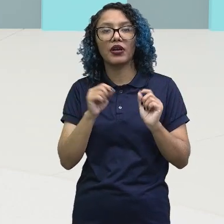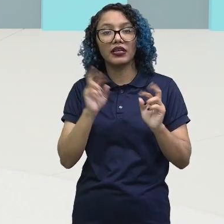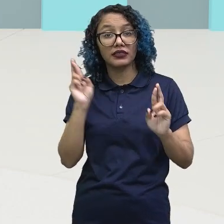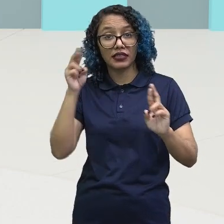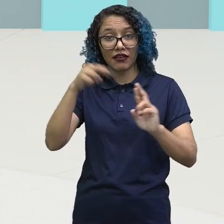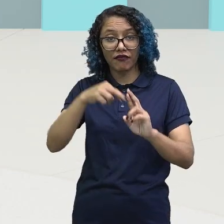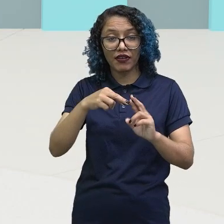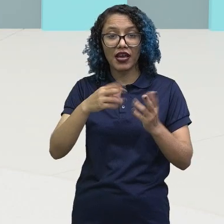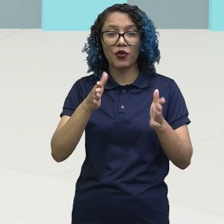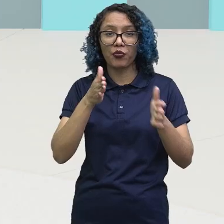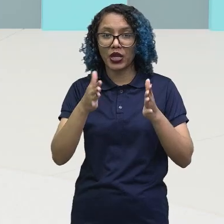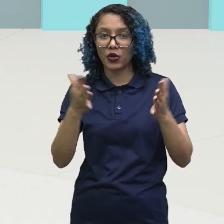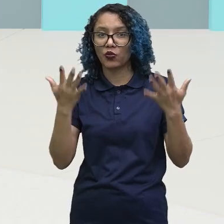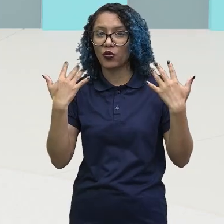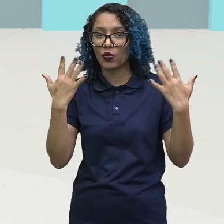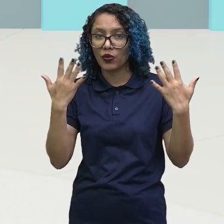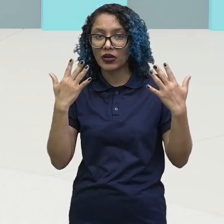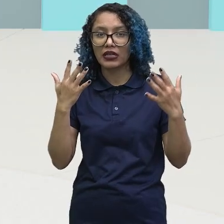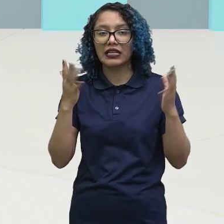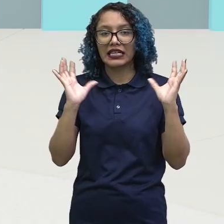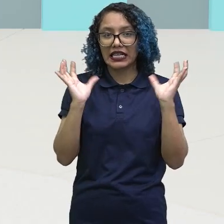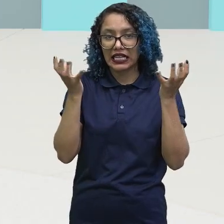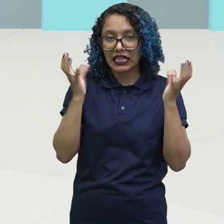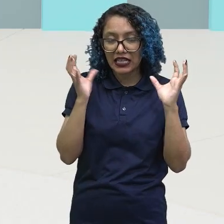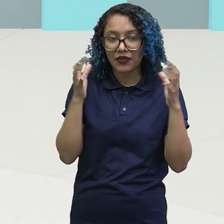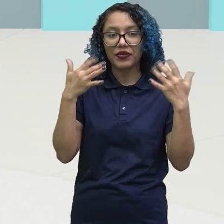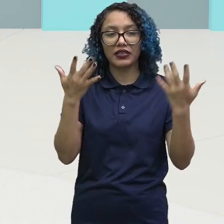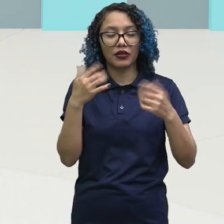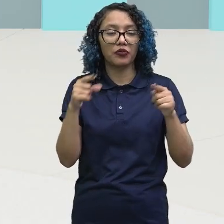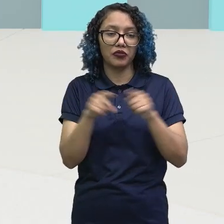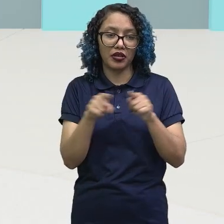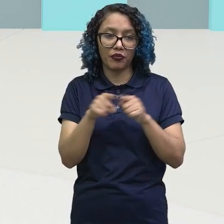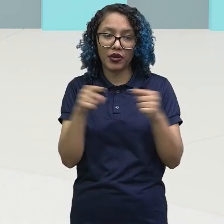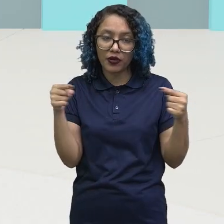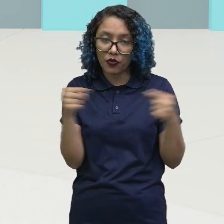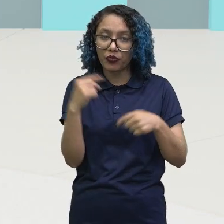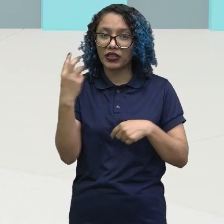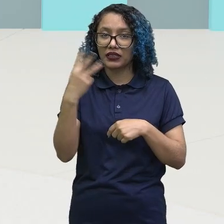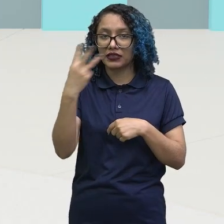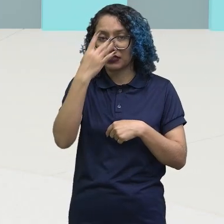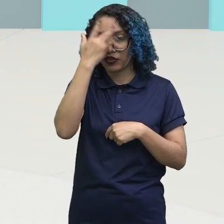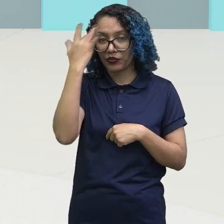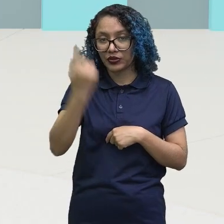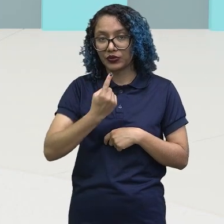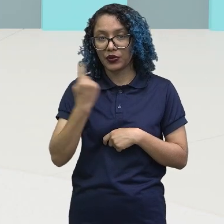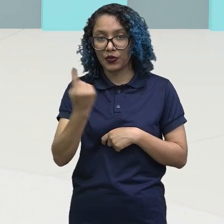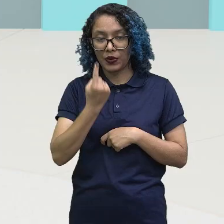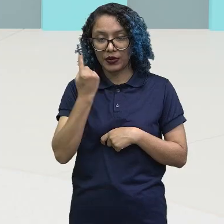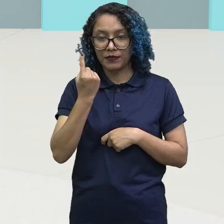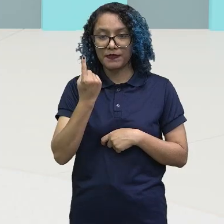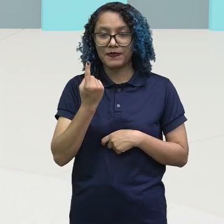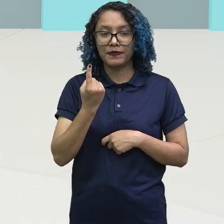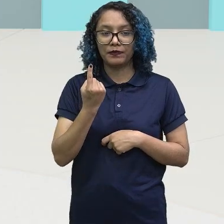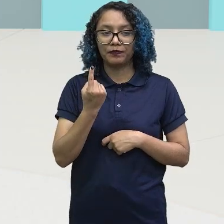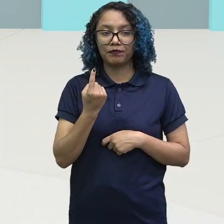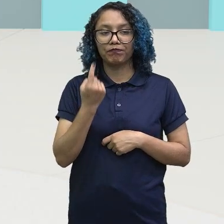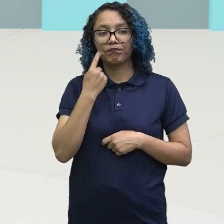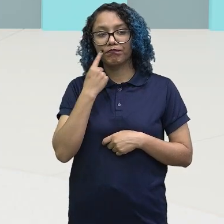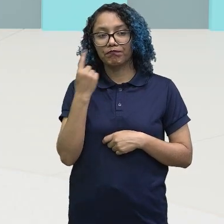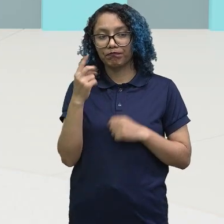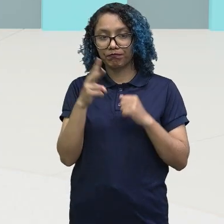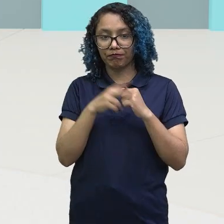isso, então, também aí vai para a terceira pessoa do singular. Tá? Então, esses verbos